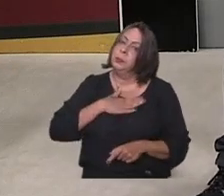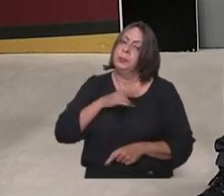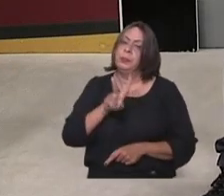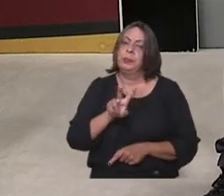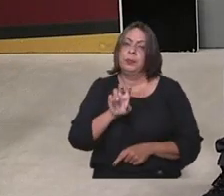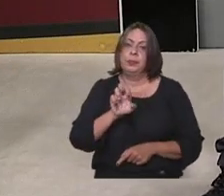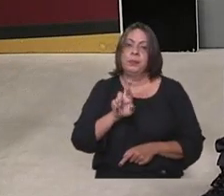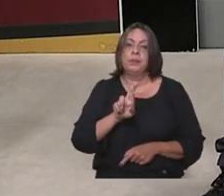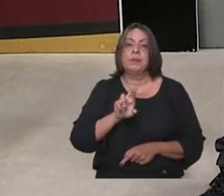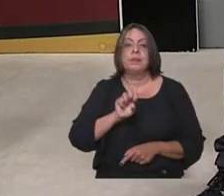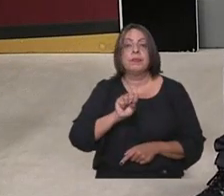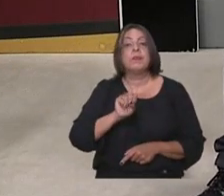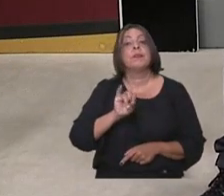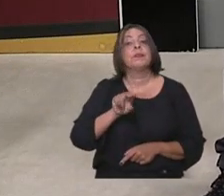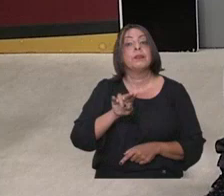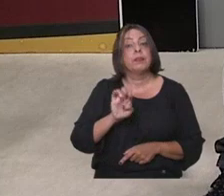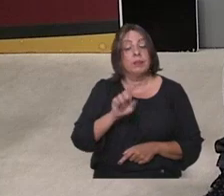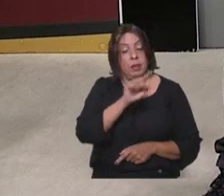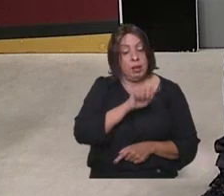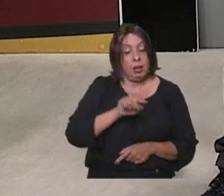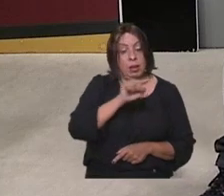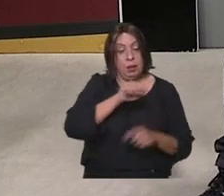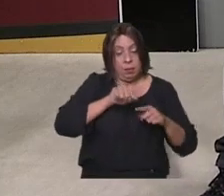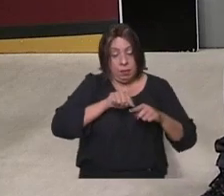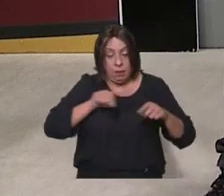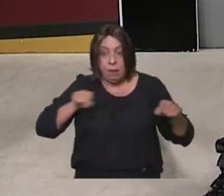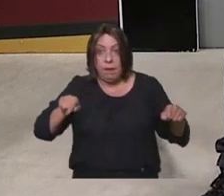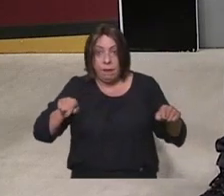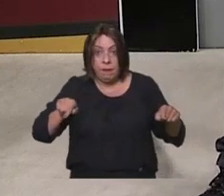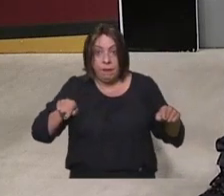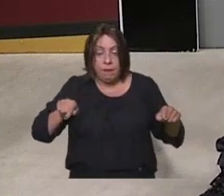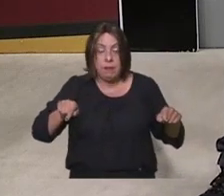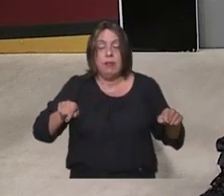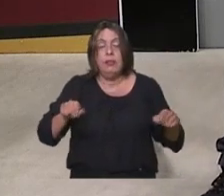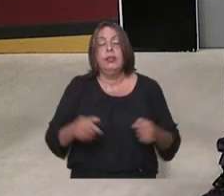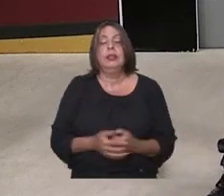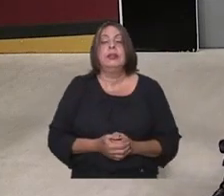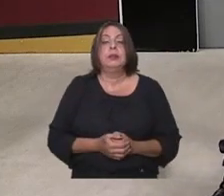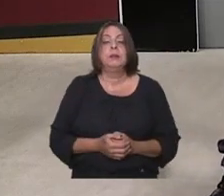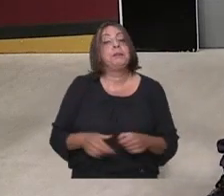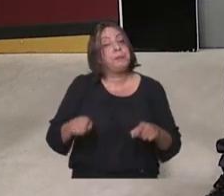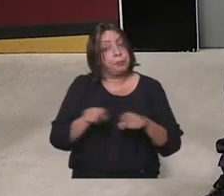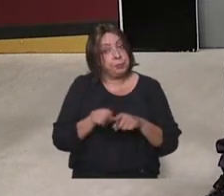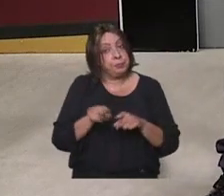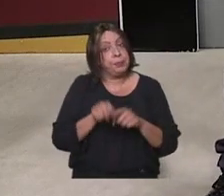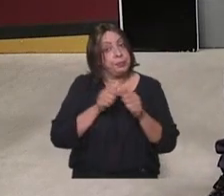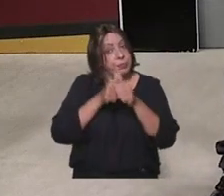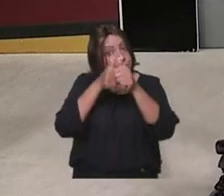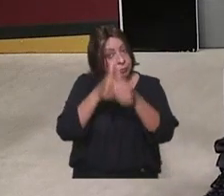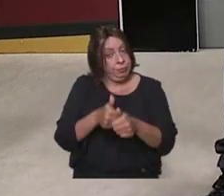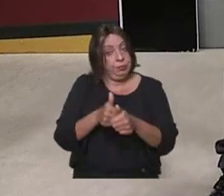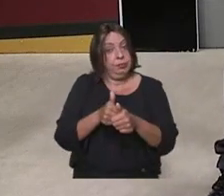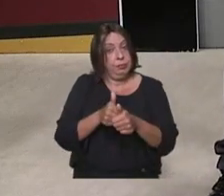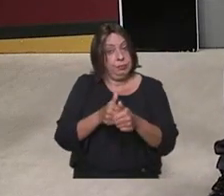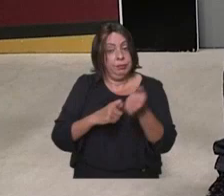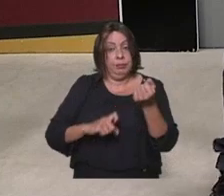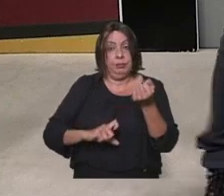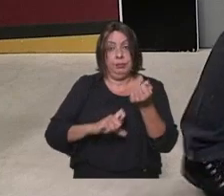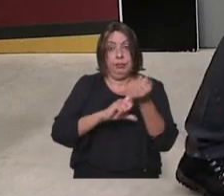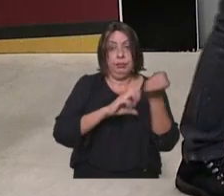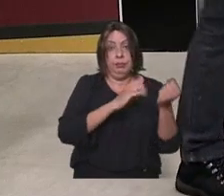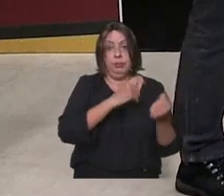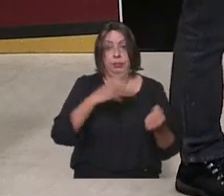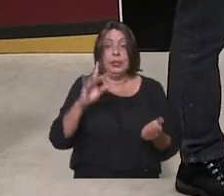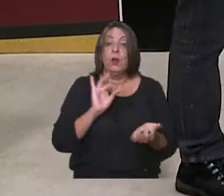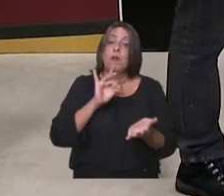Verciane, @Verciane, tá aí na tela, a grafia correta, 2 N's no final. E também segue a gente, o nosso Caju Cap, né? O Caju